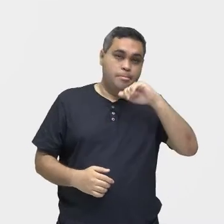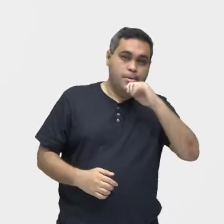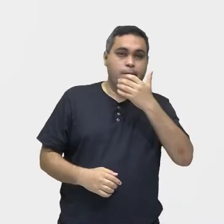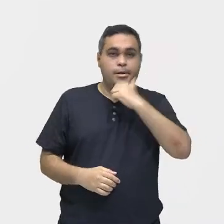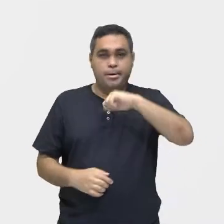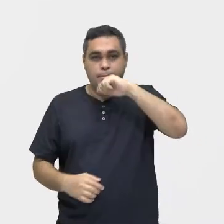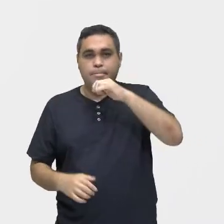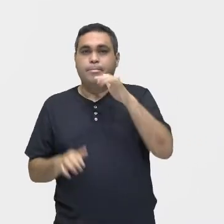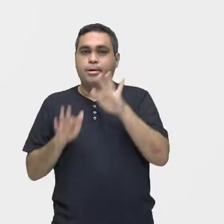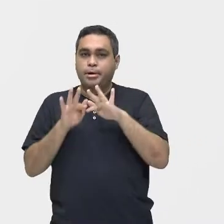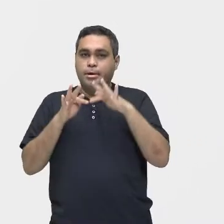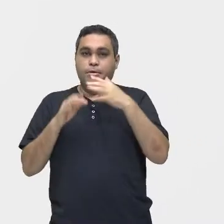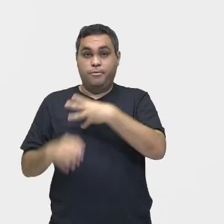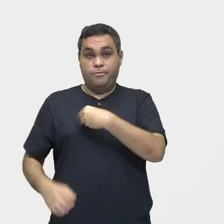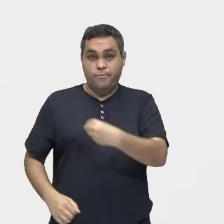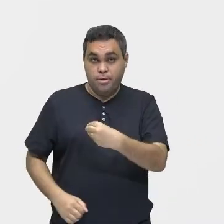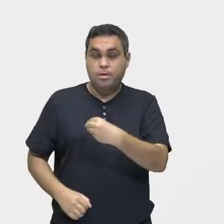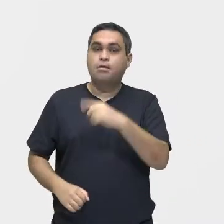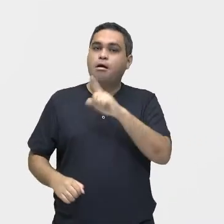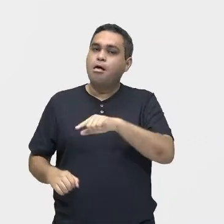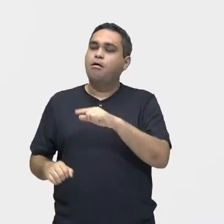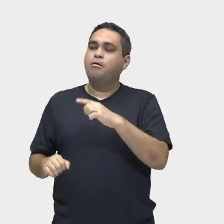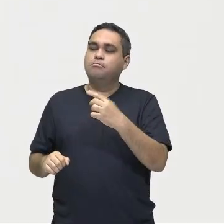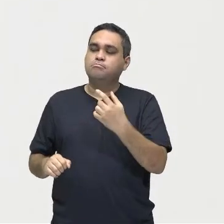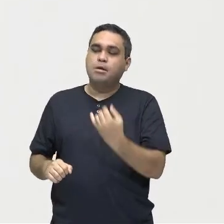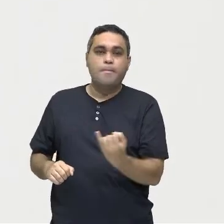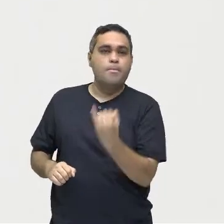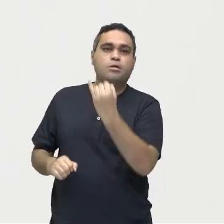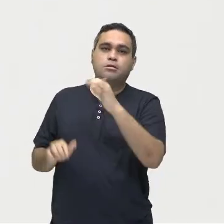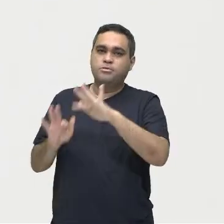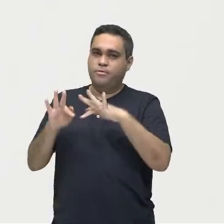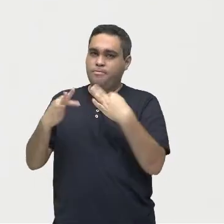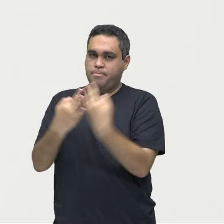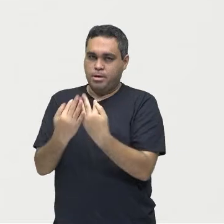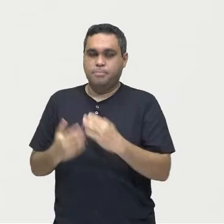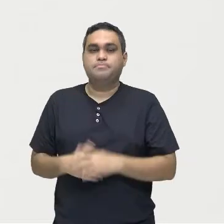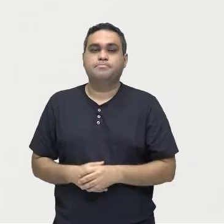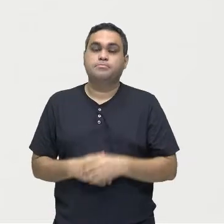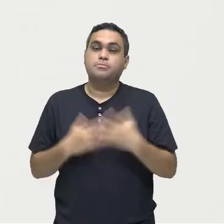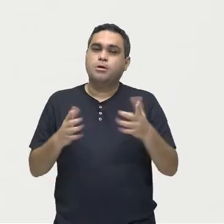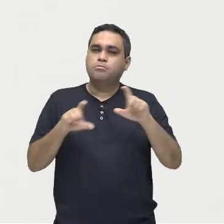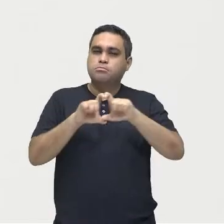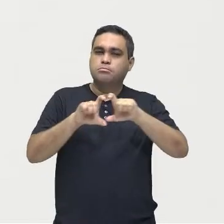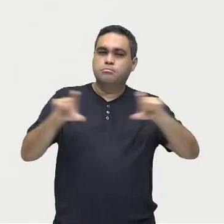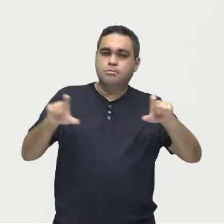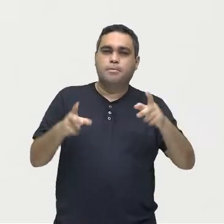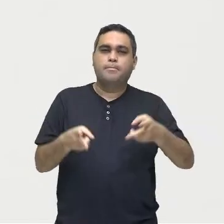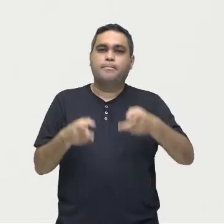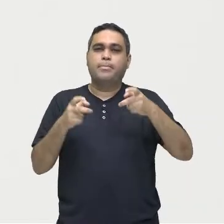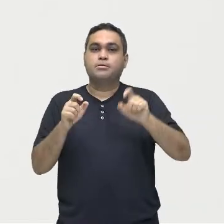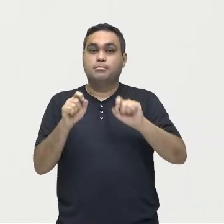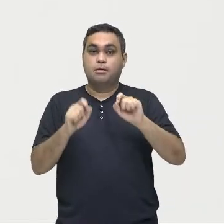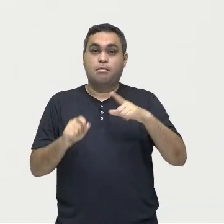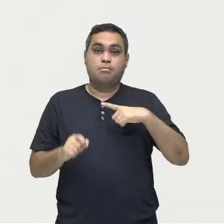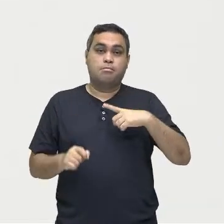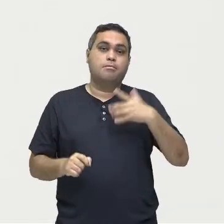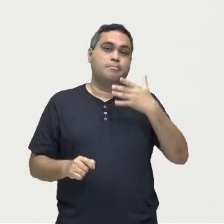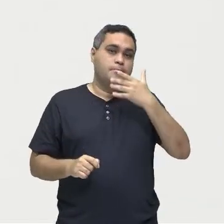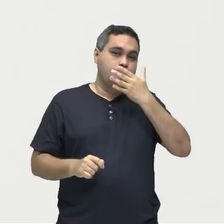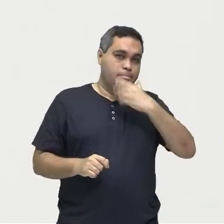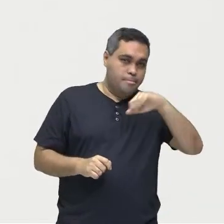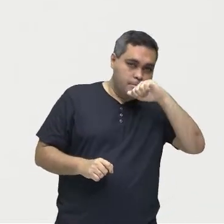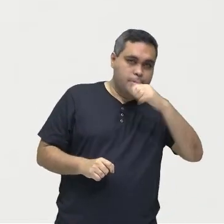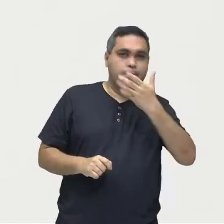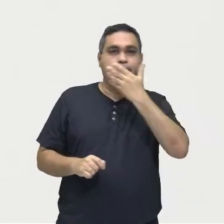são elementos importantes da família. Então aqui nessa oração a gente percebe, olha, que nós temos pai, mãe